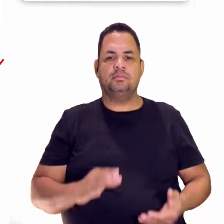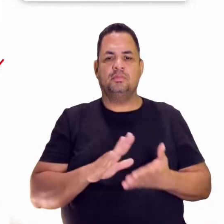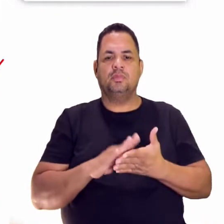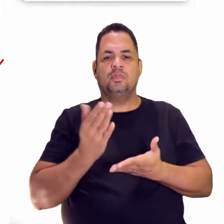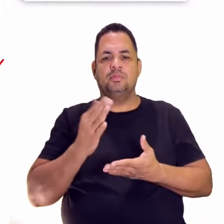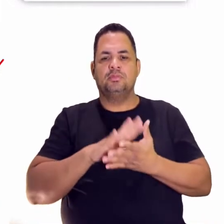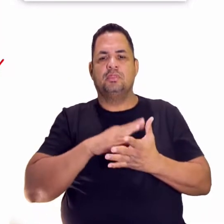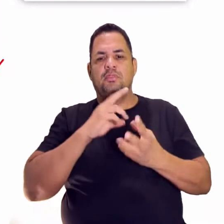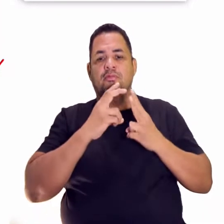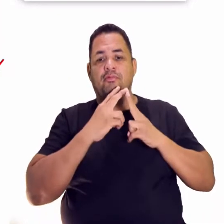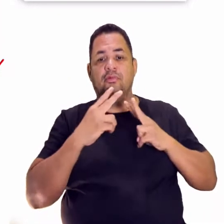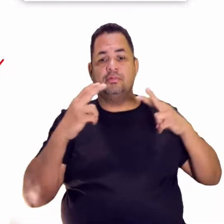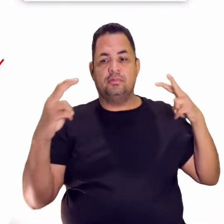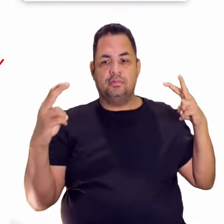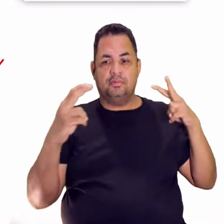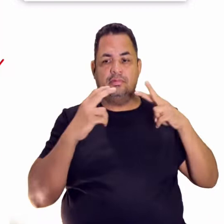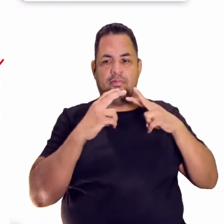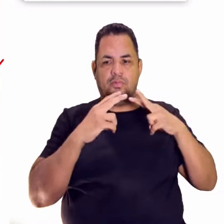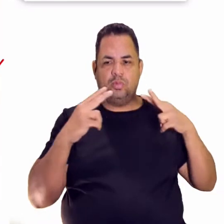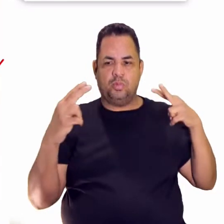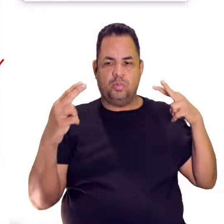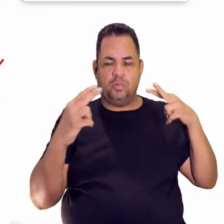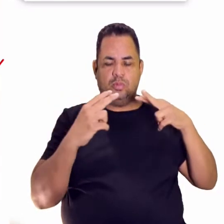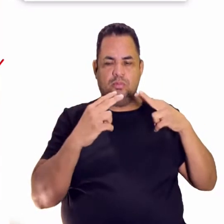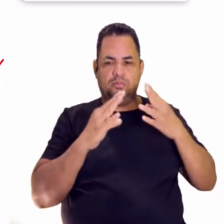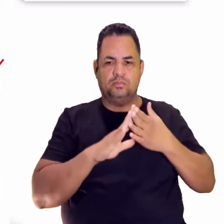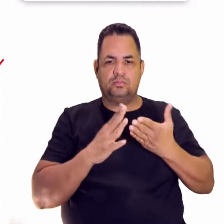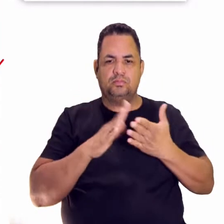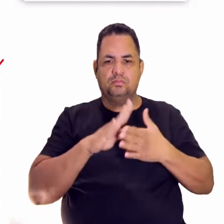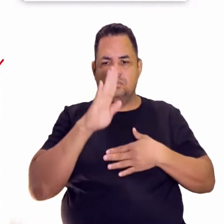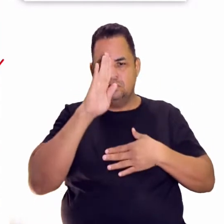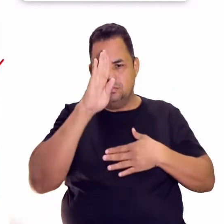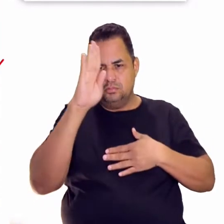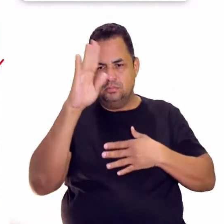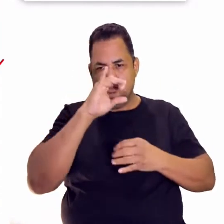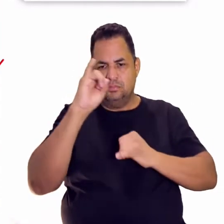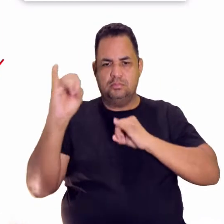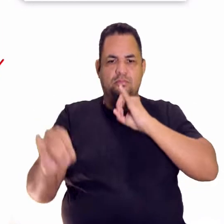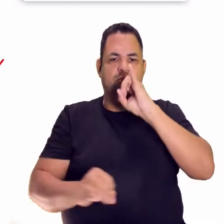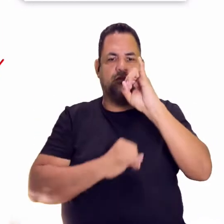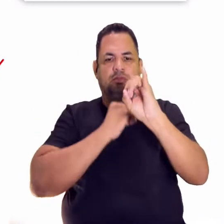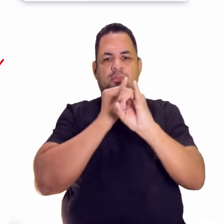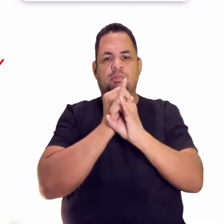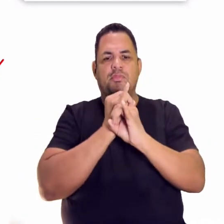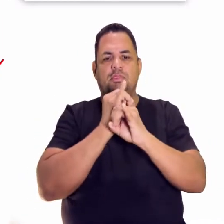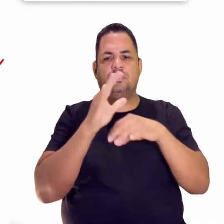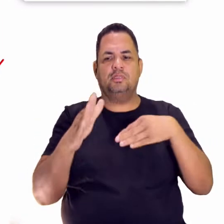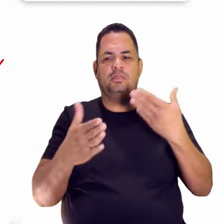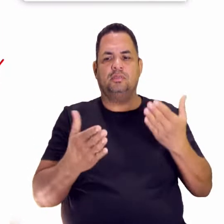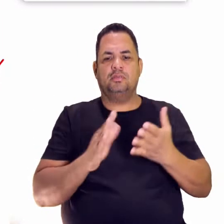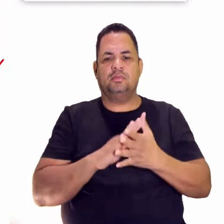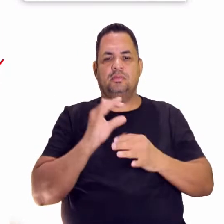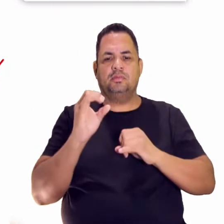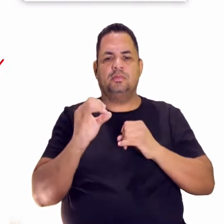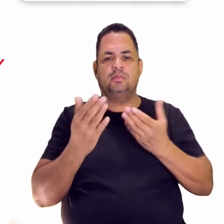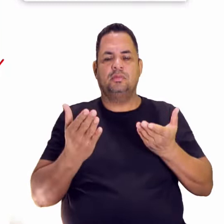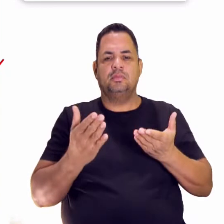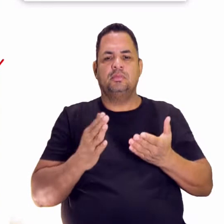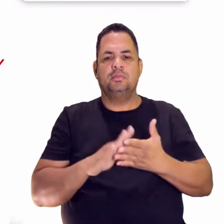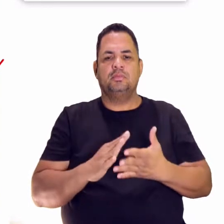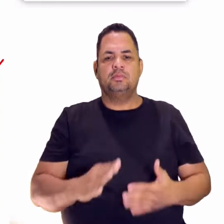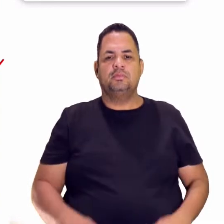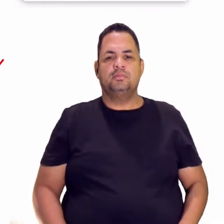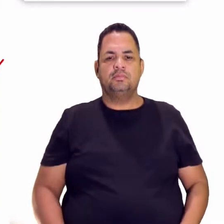veículos virtuais, né? Com o principal dele a internet, que é uma plataforma que dá,